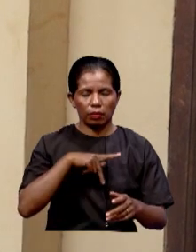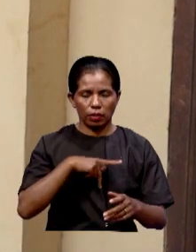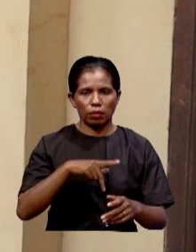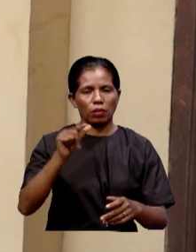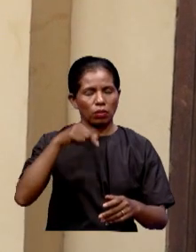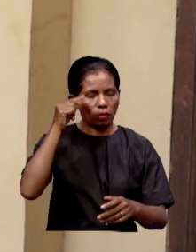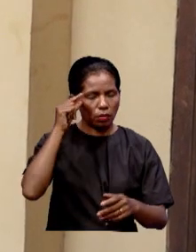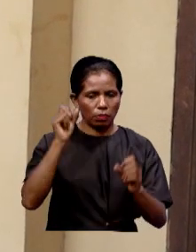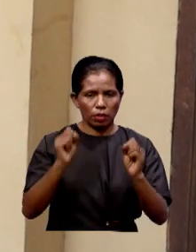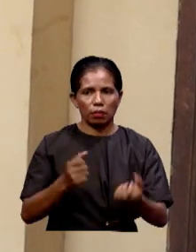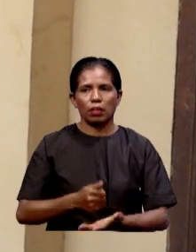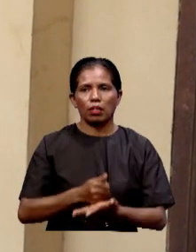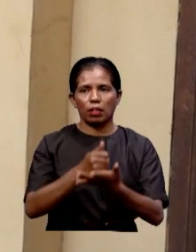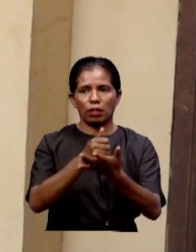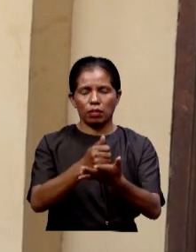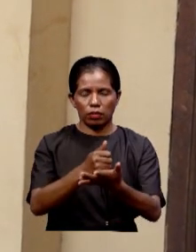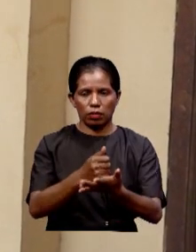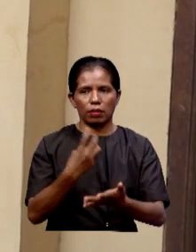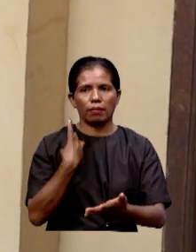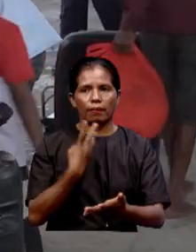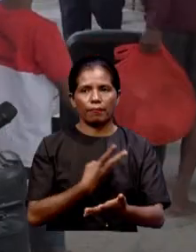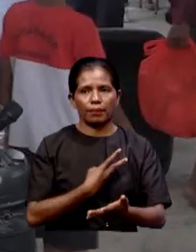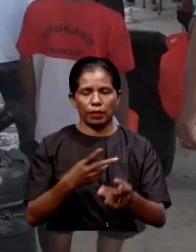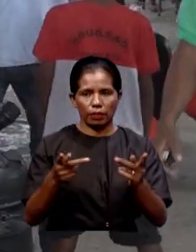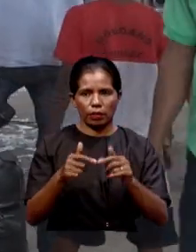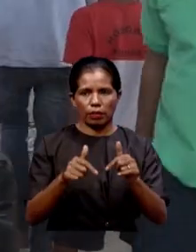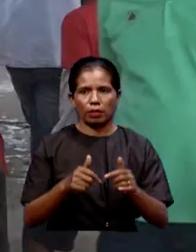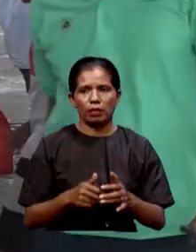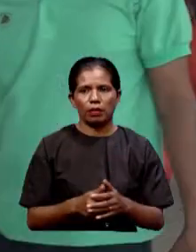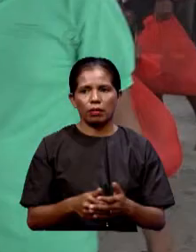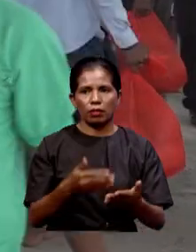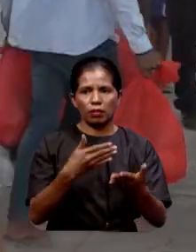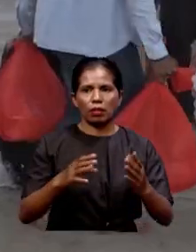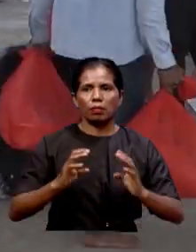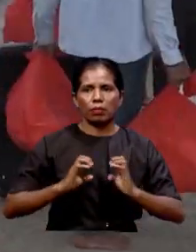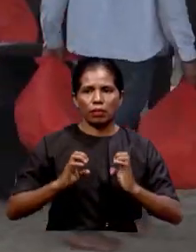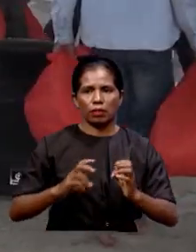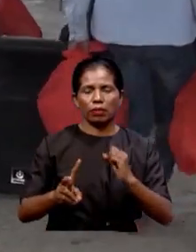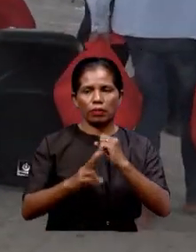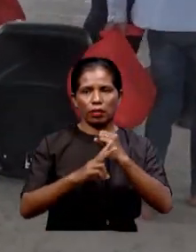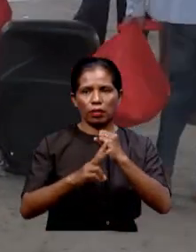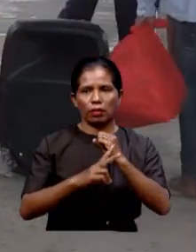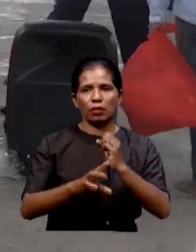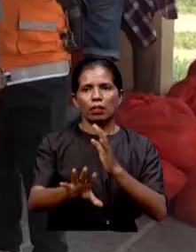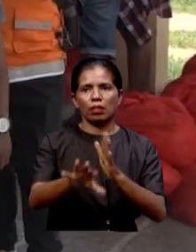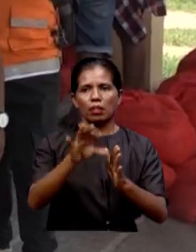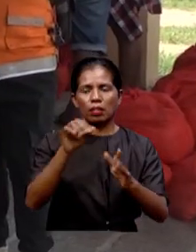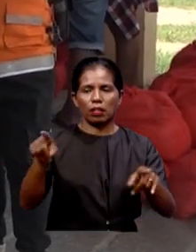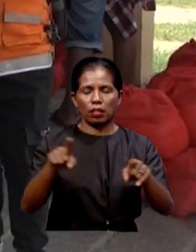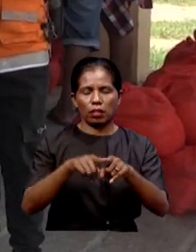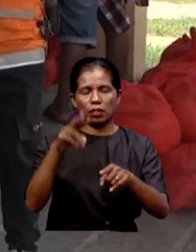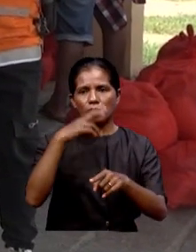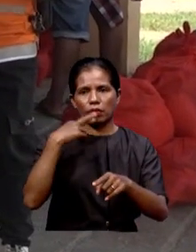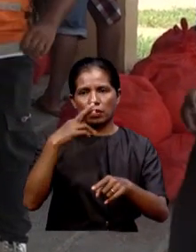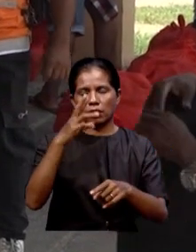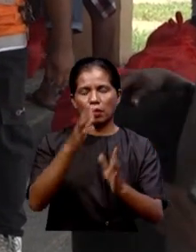na me fo apoio ami paten dene. Sasan emergência nebe vítima incêndio Sirne Hetan, Hanesan Foz,